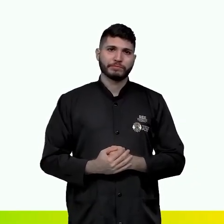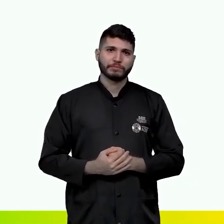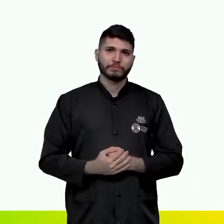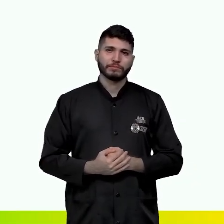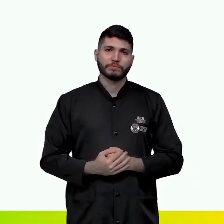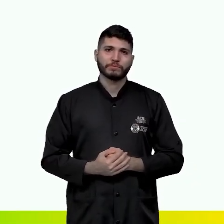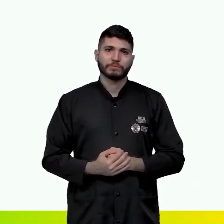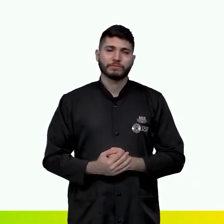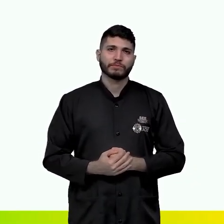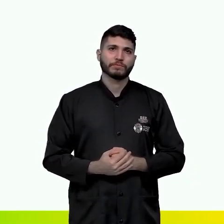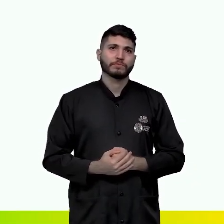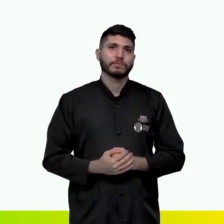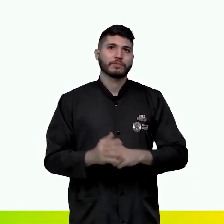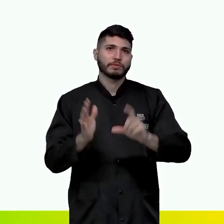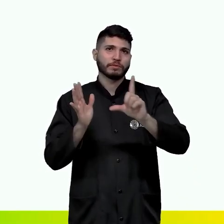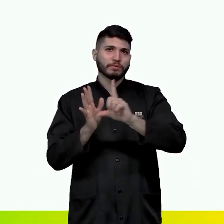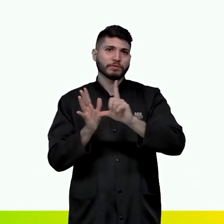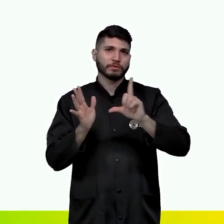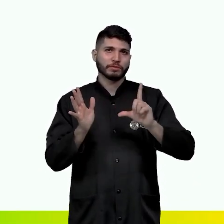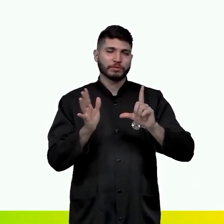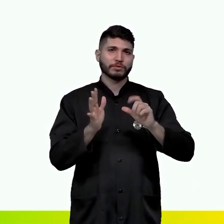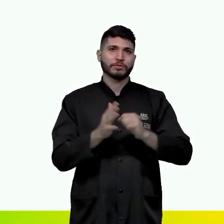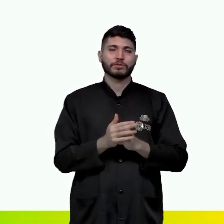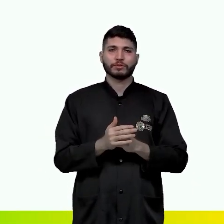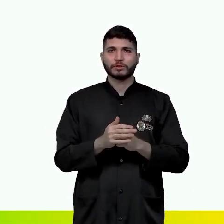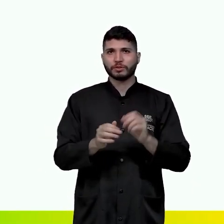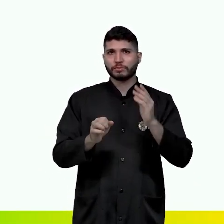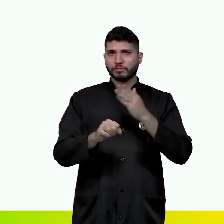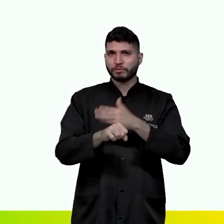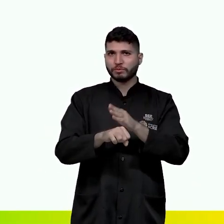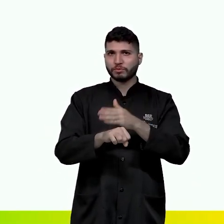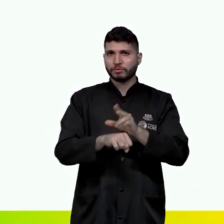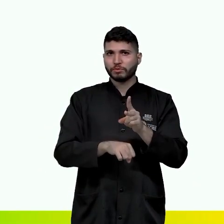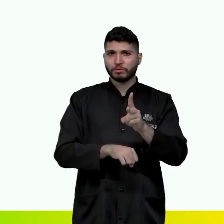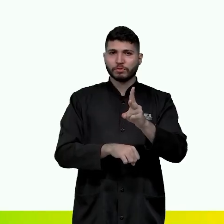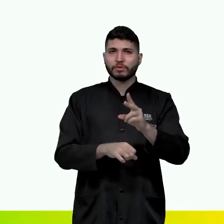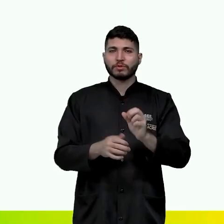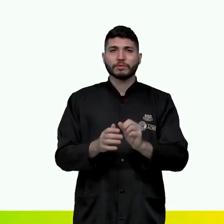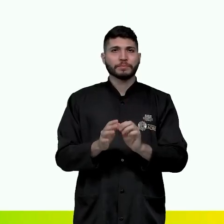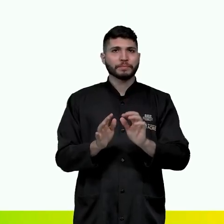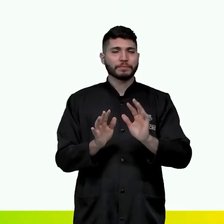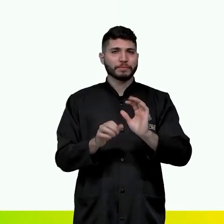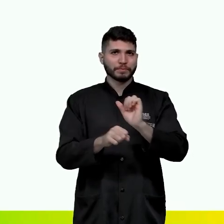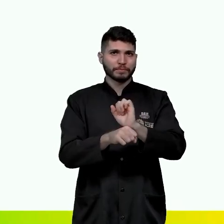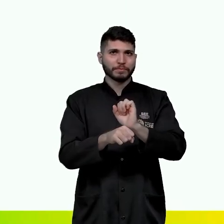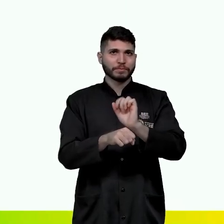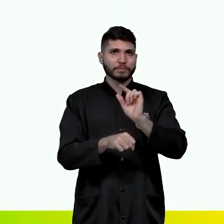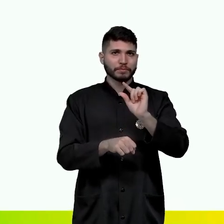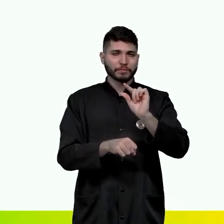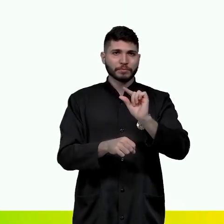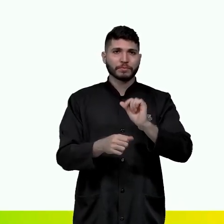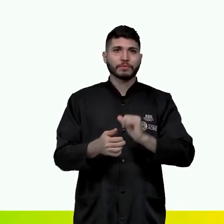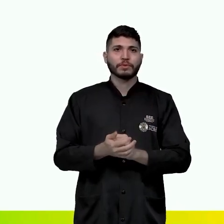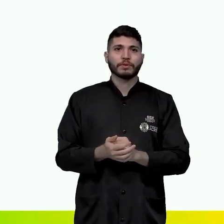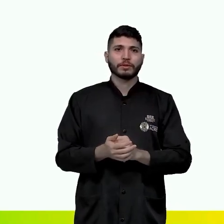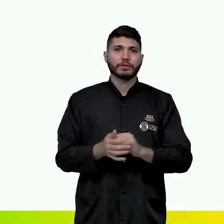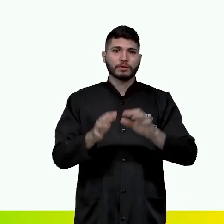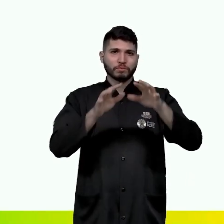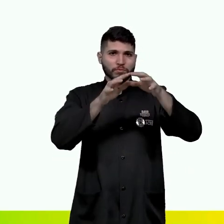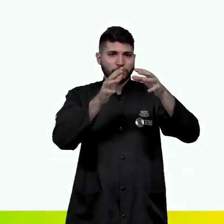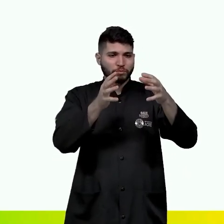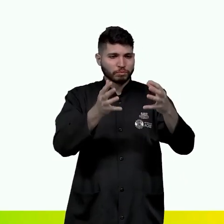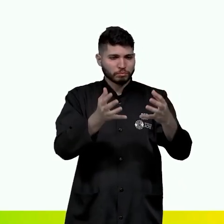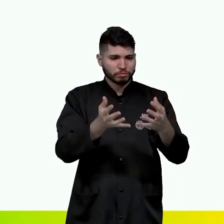Desculpa, antes de fazer um exercício, deixa eu só falar da superfície da esfera. A